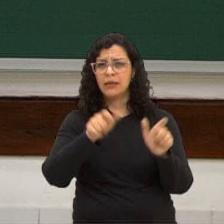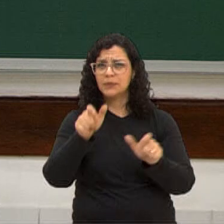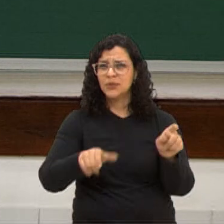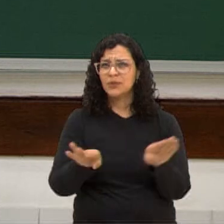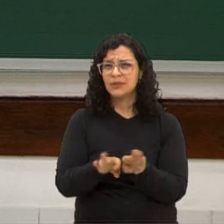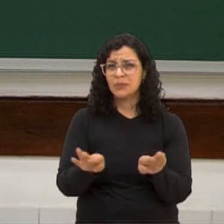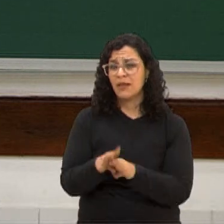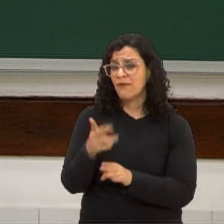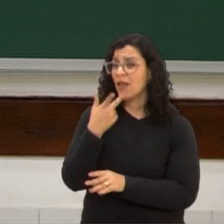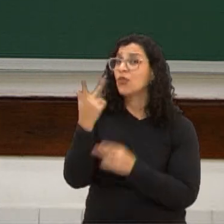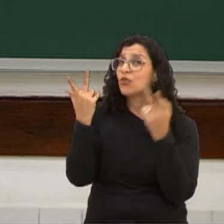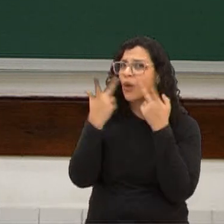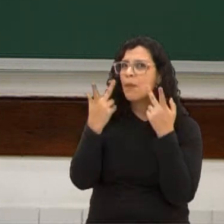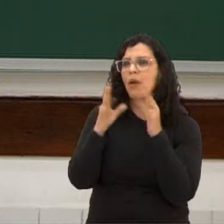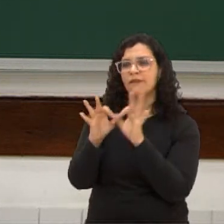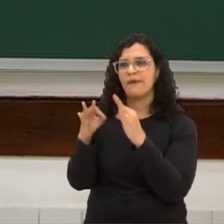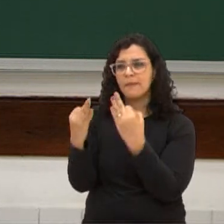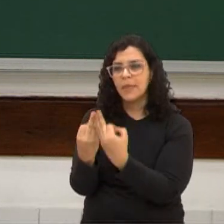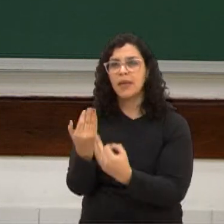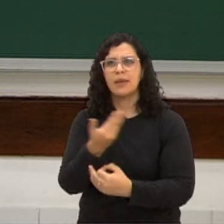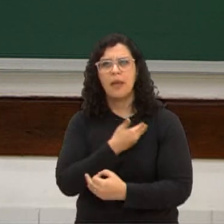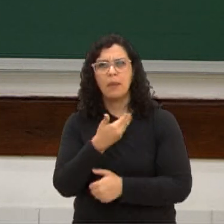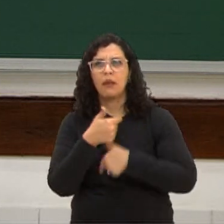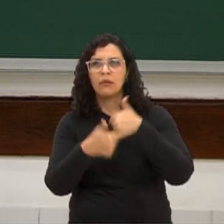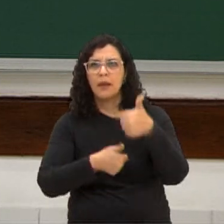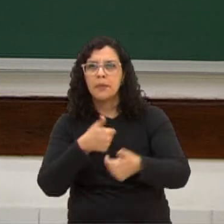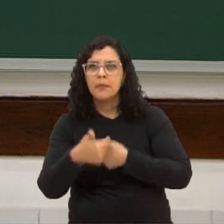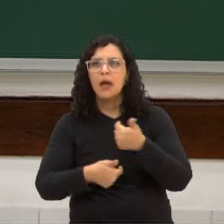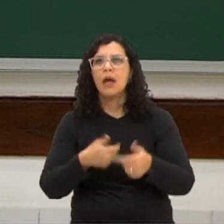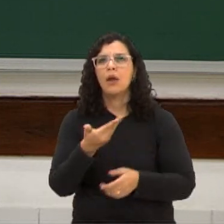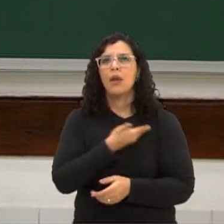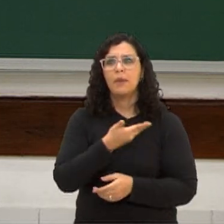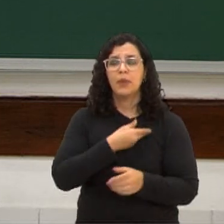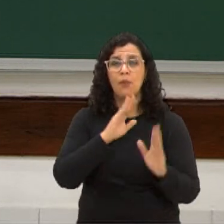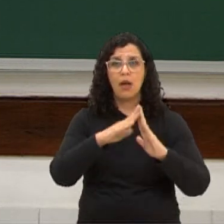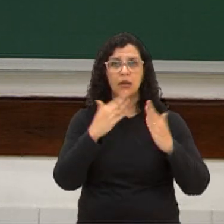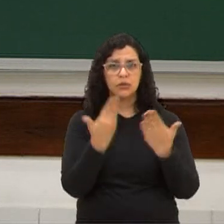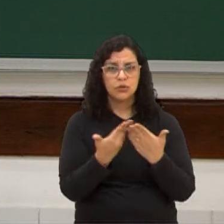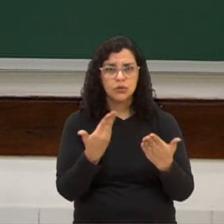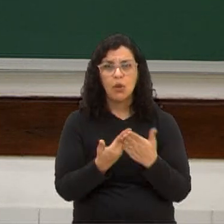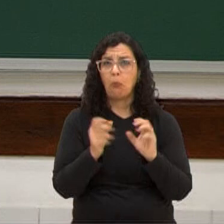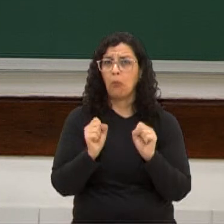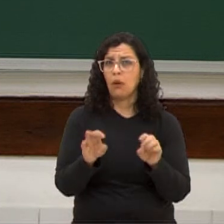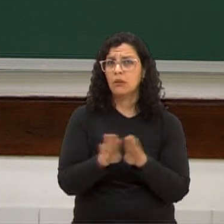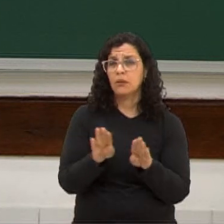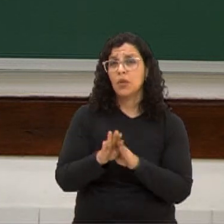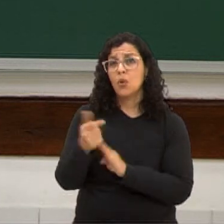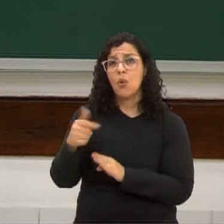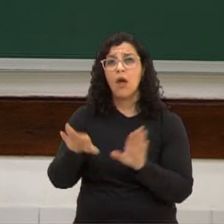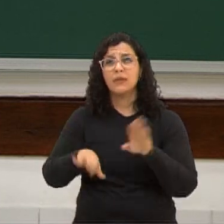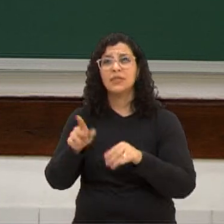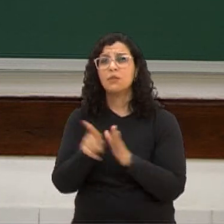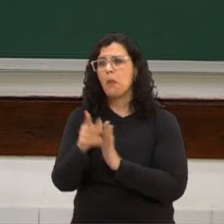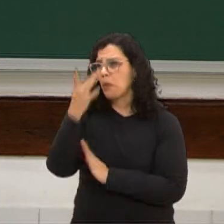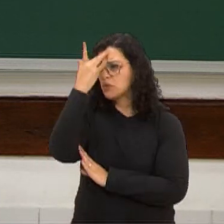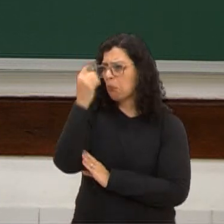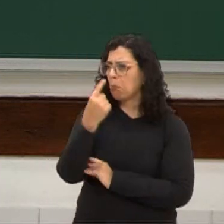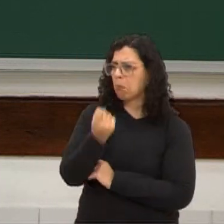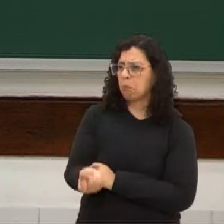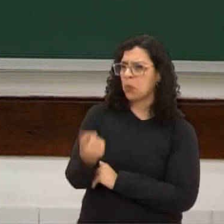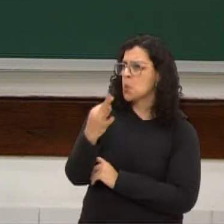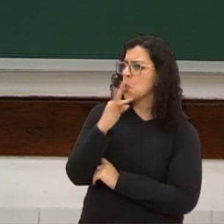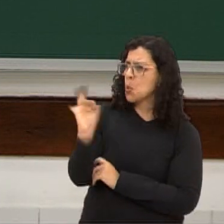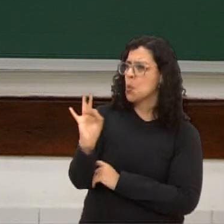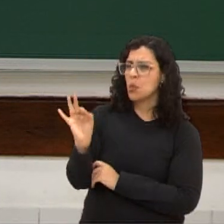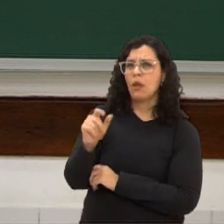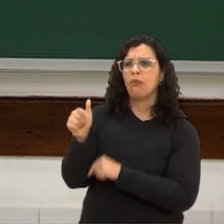geralmente a família, um amigo, um colega de trabalho, um colega de escola, ou até às vezes um desconhecido, né? No seu